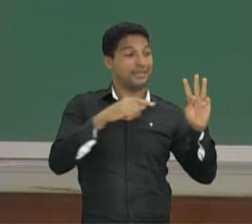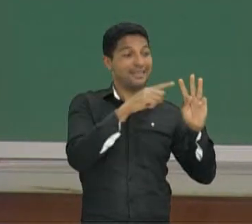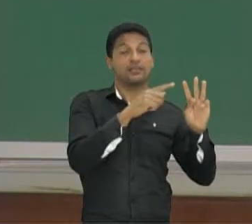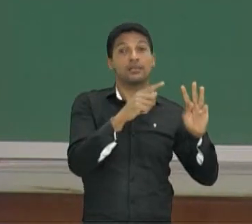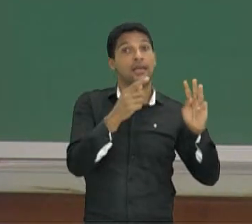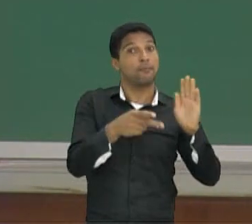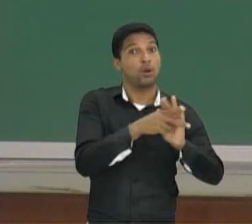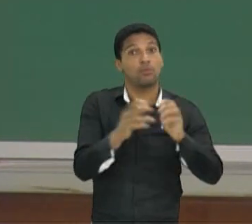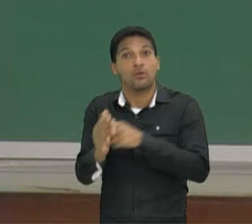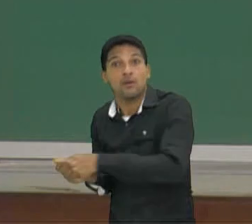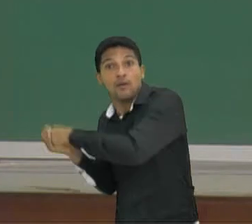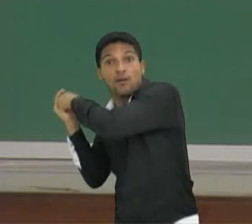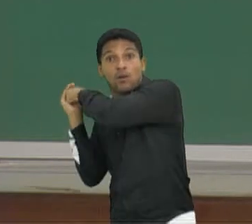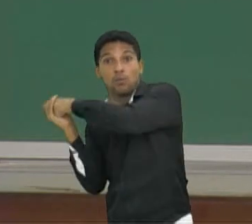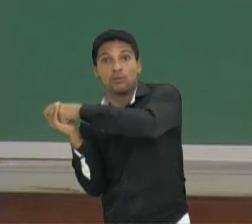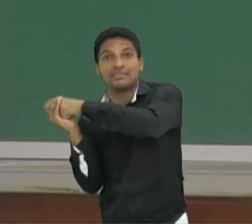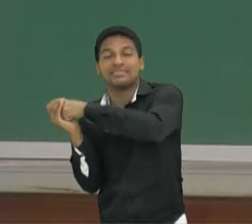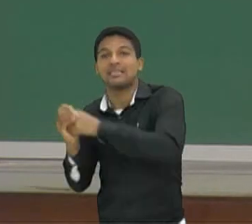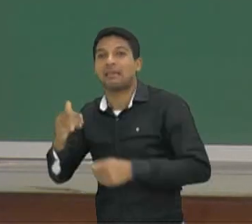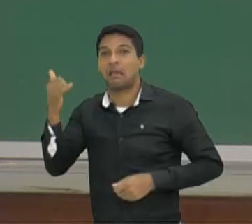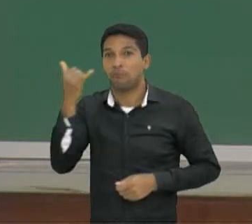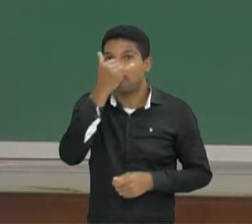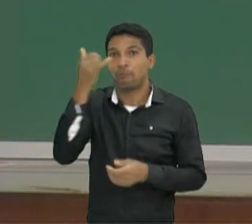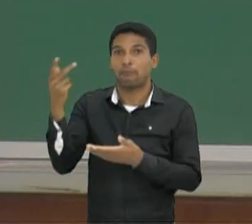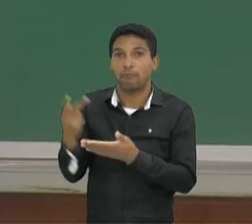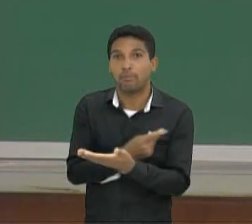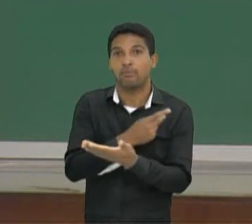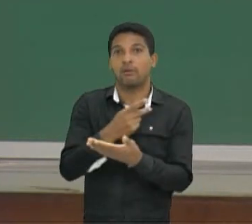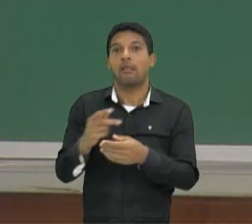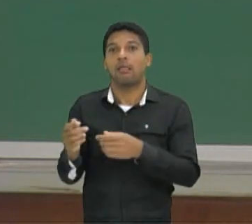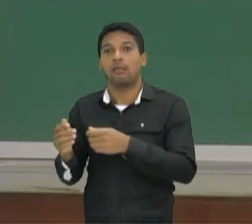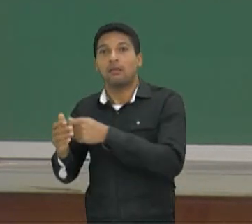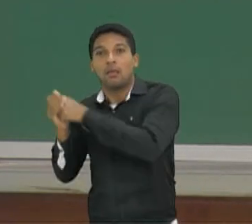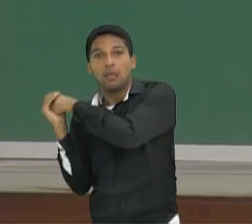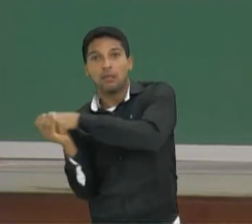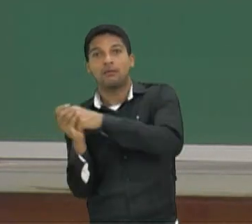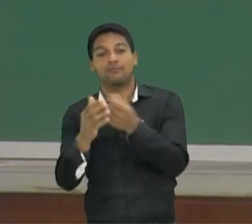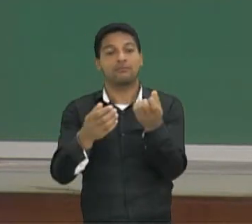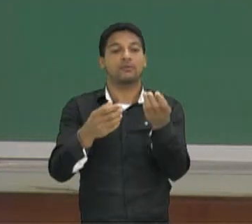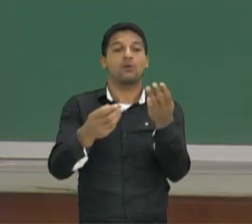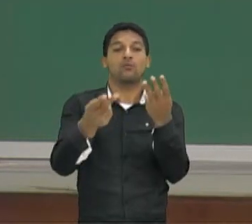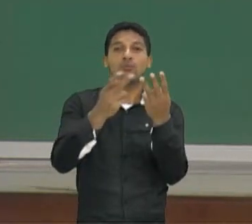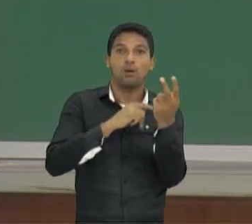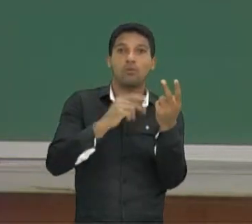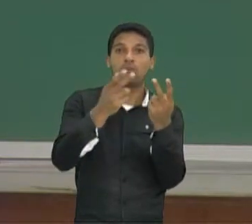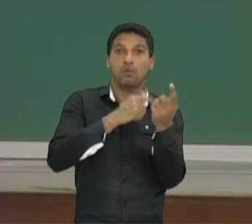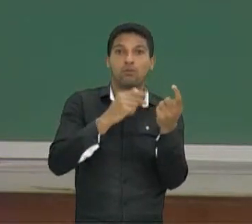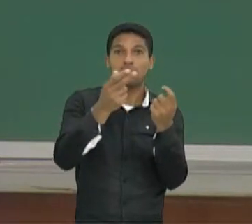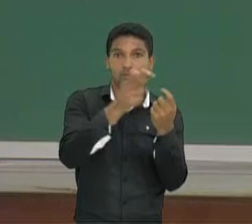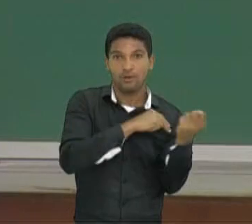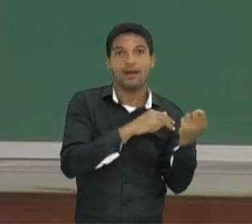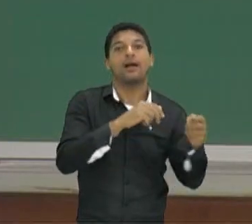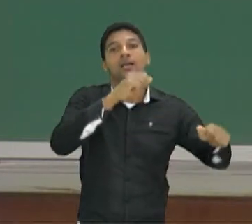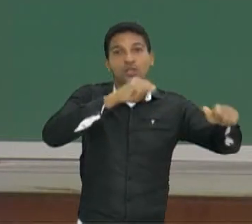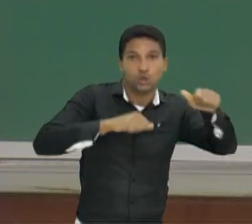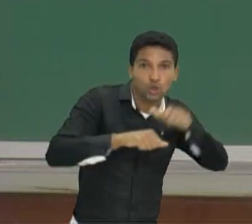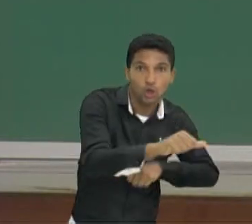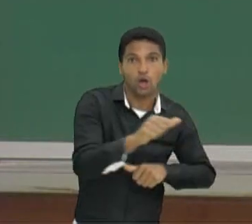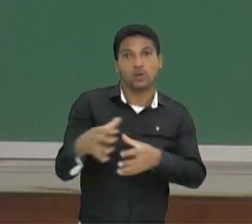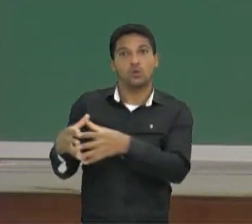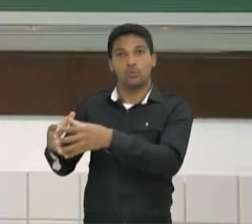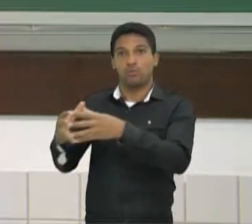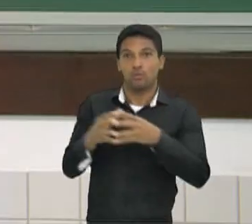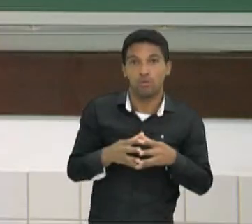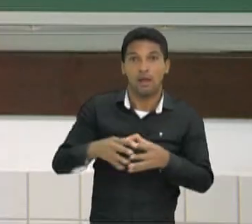ataque. Quando a minha equipe for eliminado 3 rebatedores, acaba-se a primeira entrada. Tem 9 entradas, então o jogo é